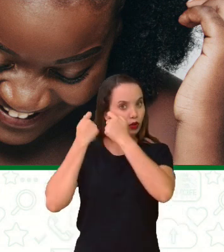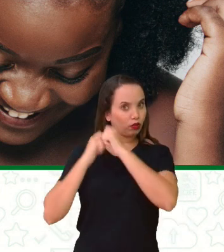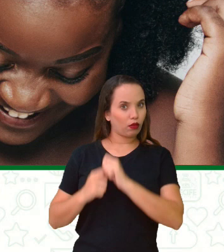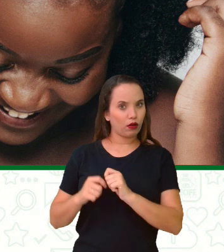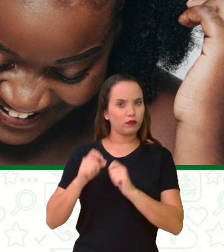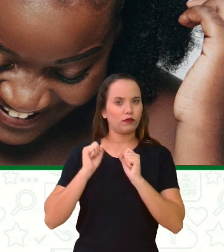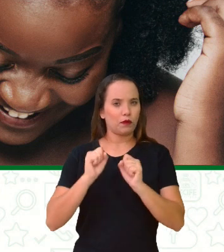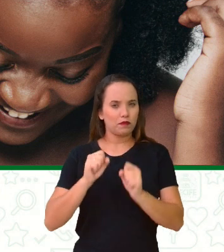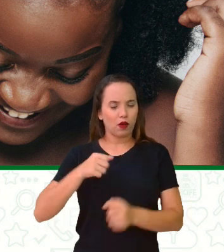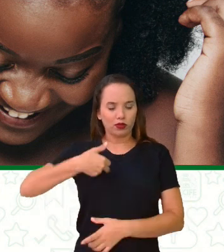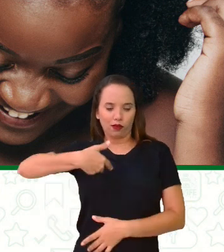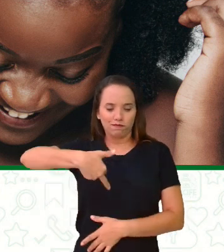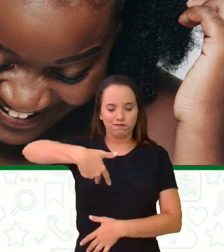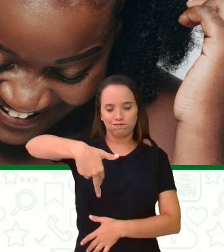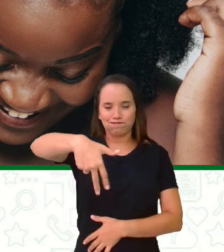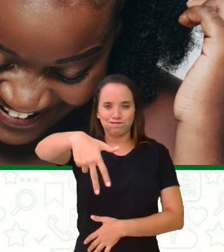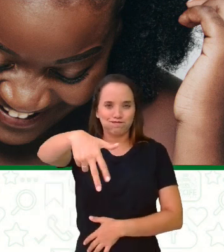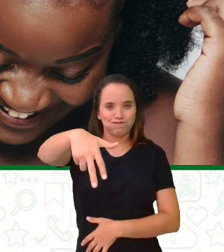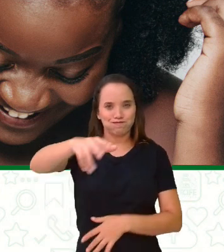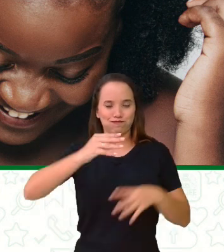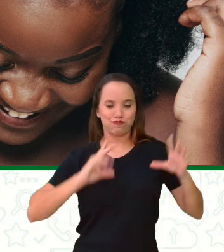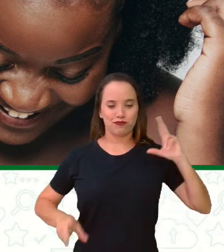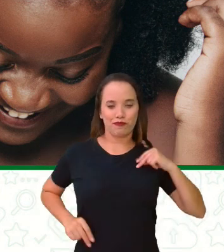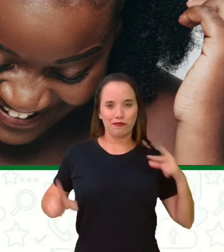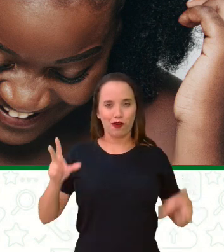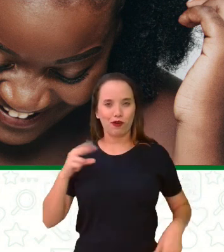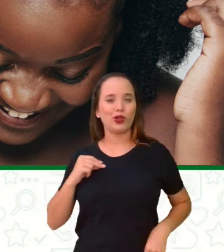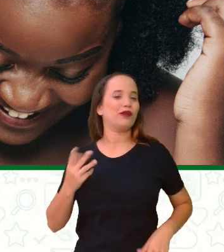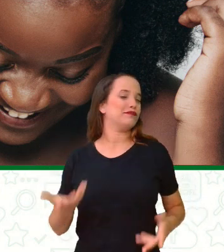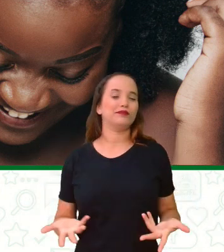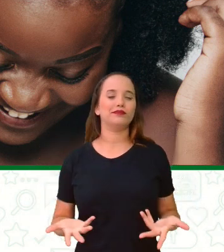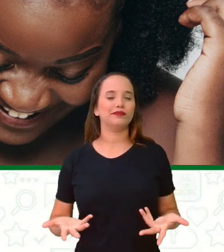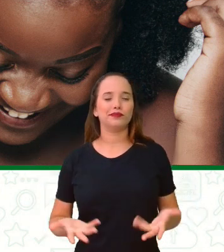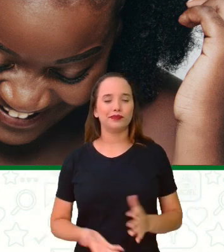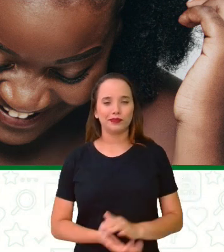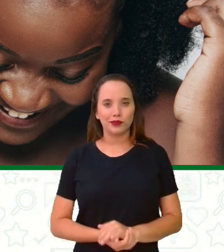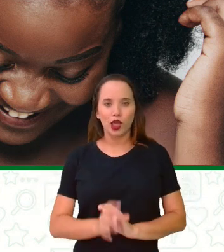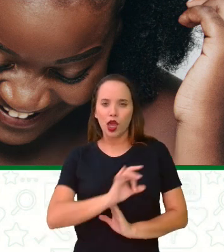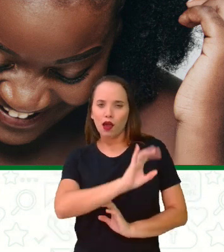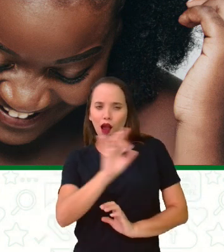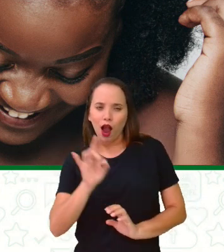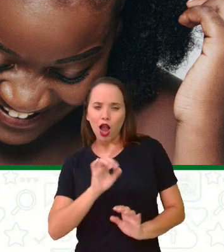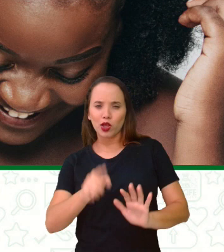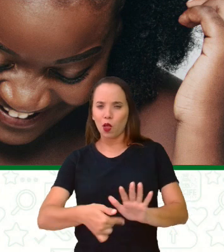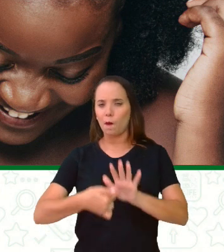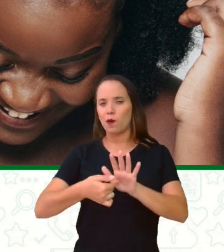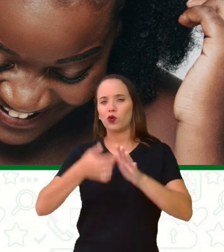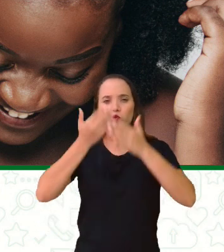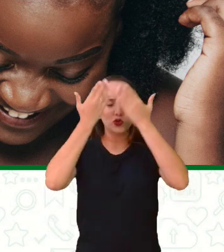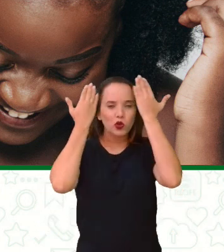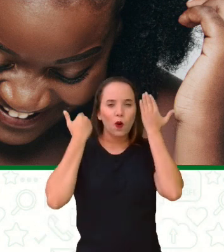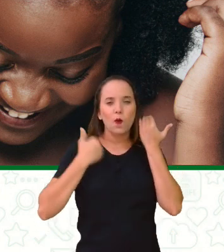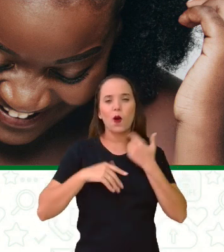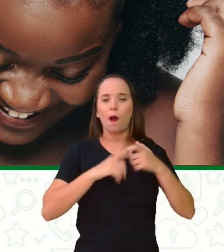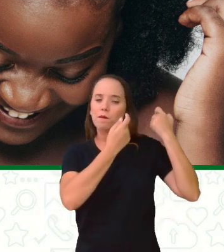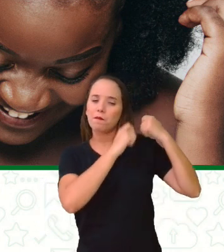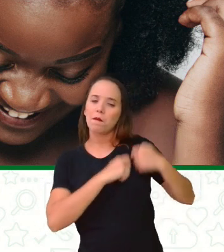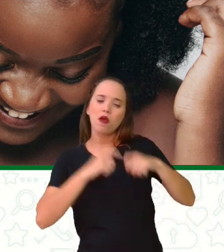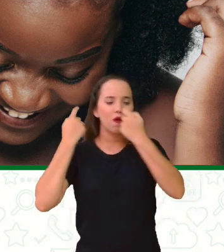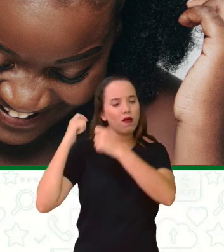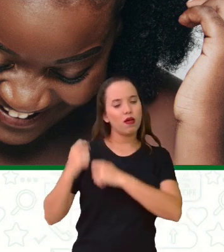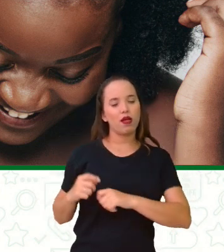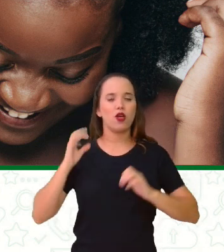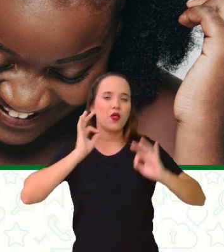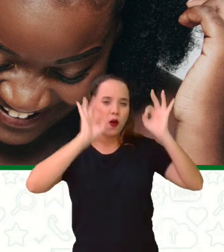um desfile de modas e de beleza? E aí, cada um com seus cabelos estilosos, com tranças